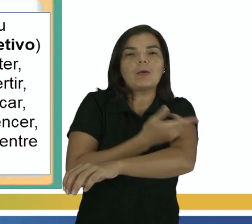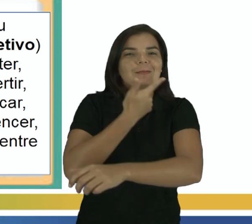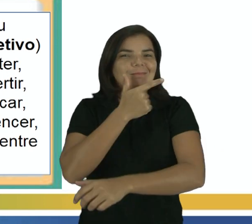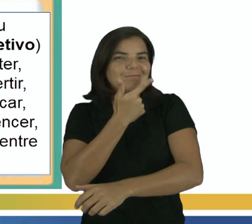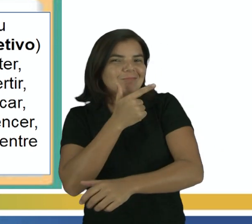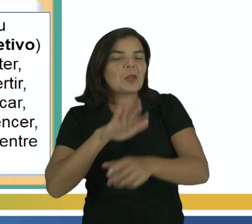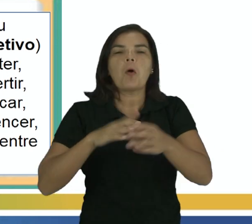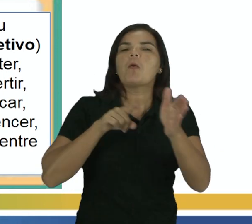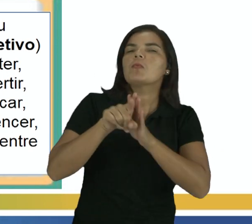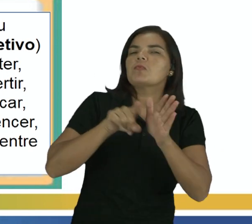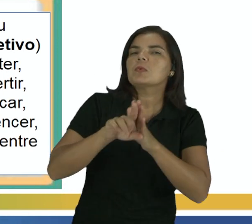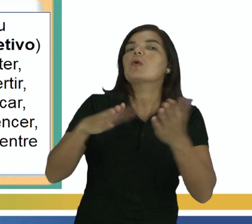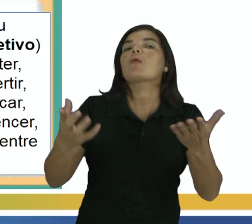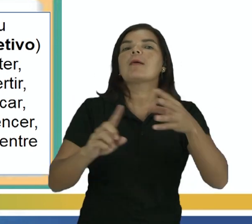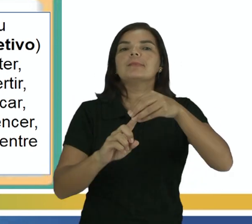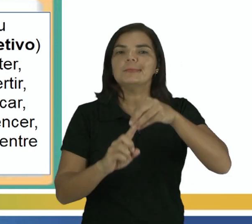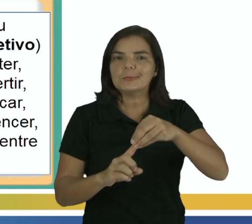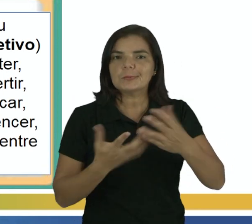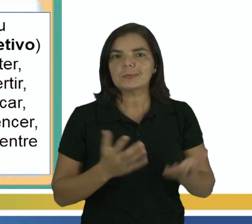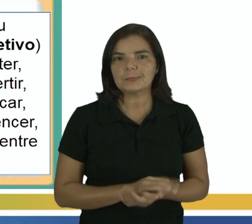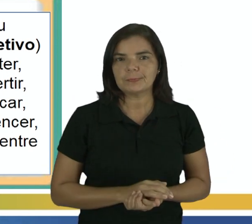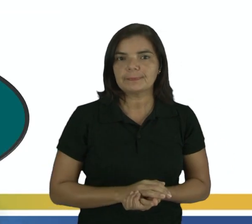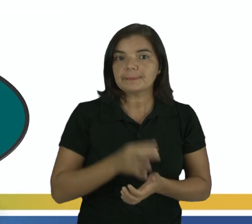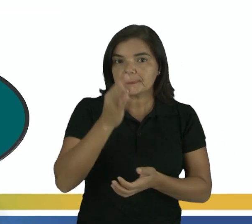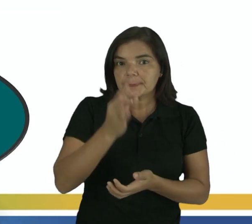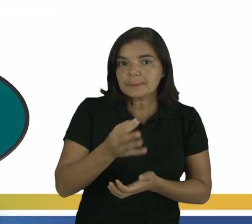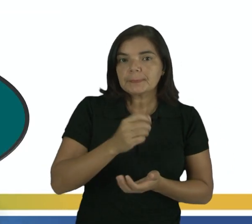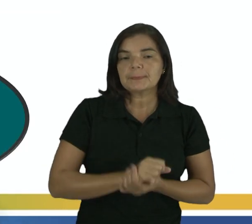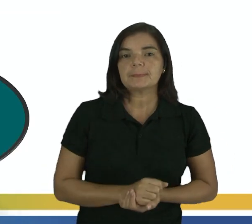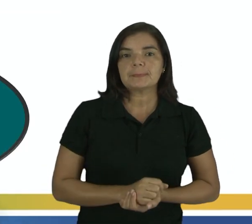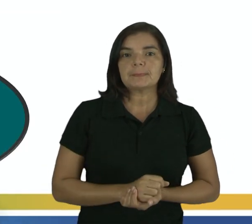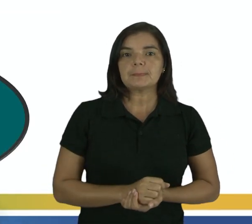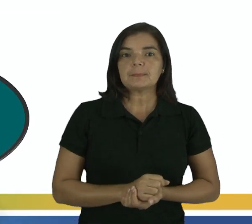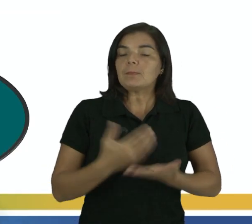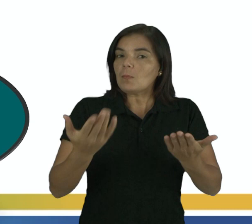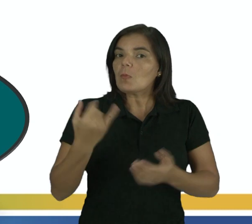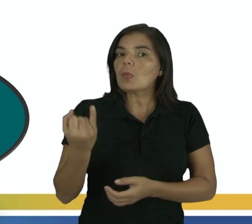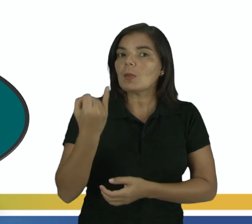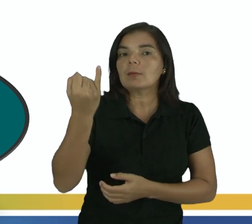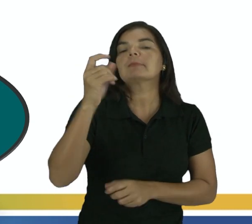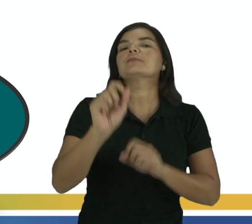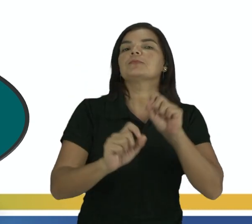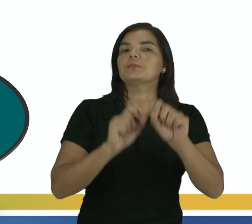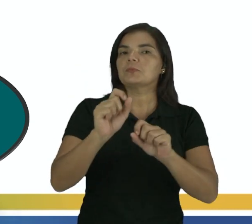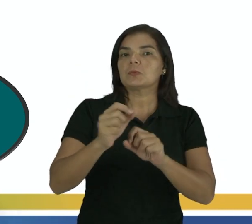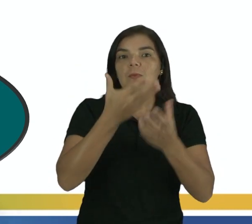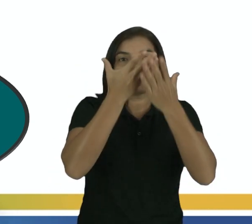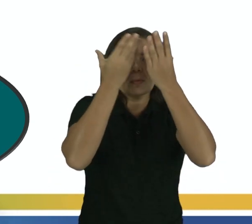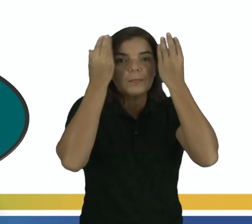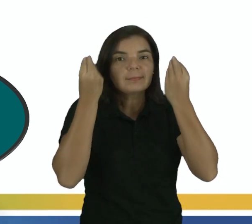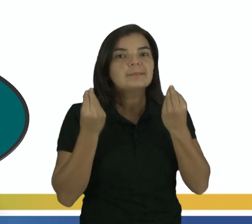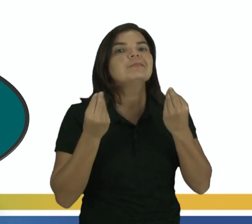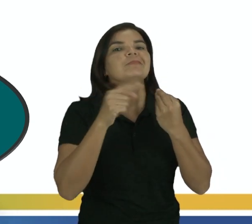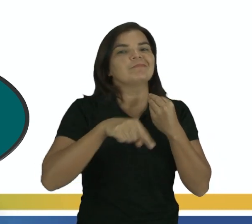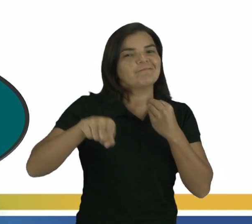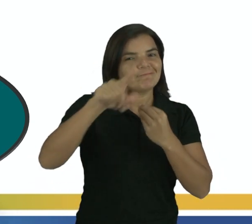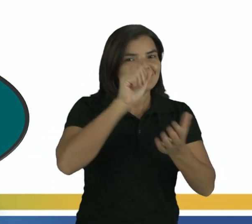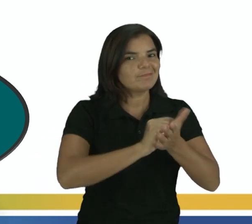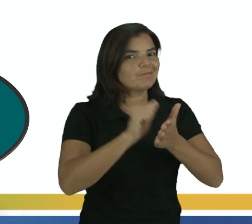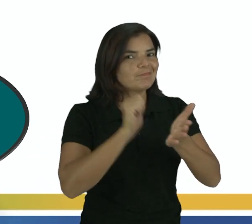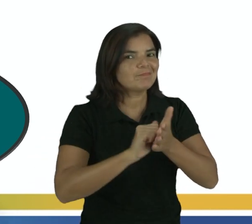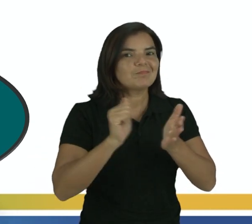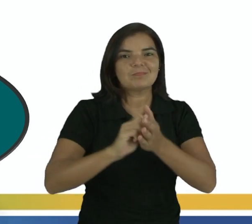divertir, questionar? Qual é o objetivo disso, certo? Importante, não se esqueça que para você produzir